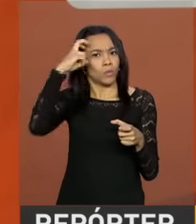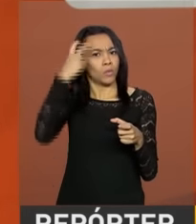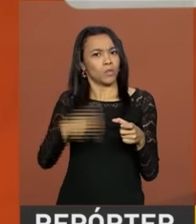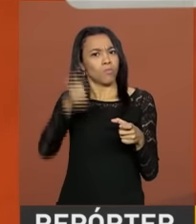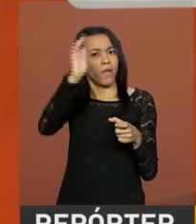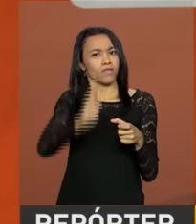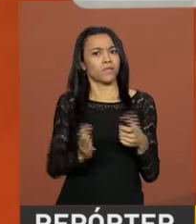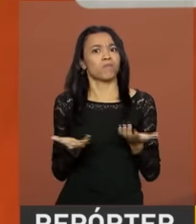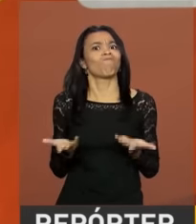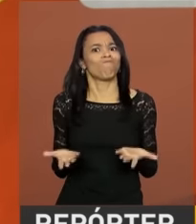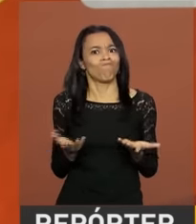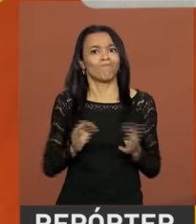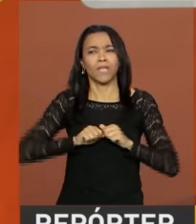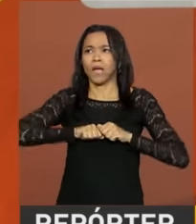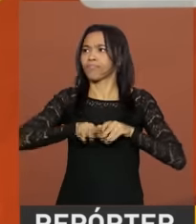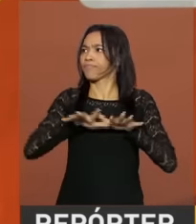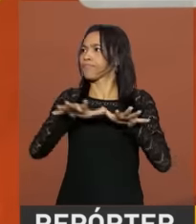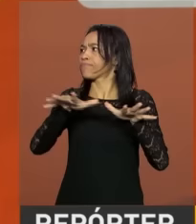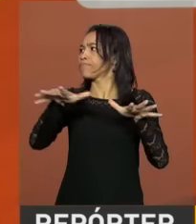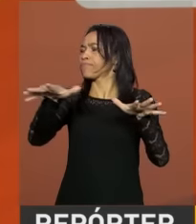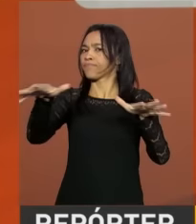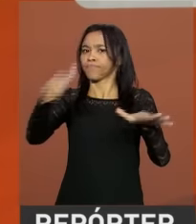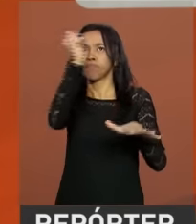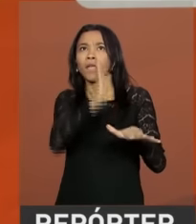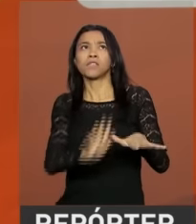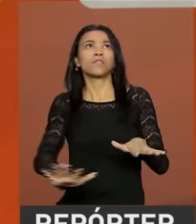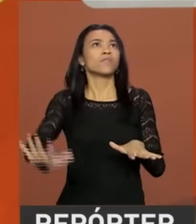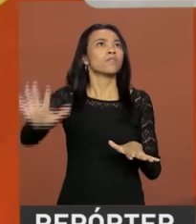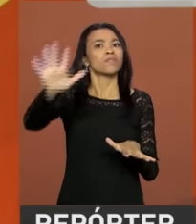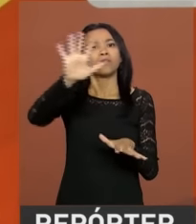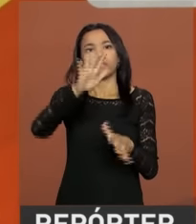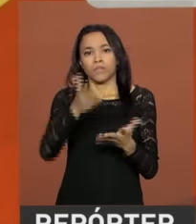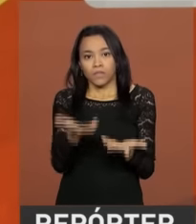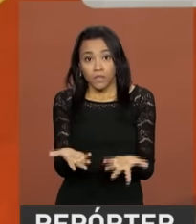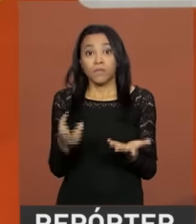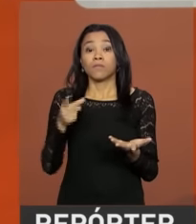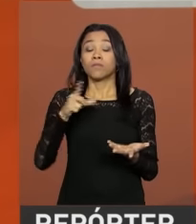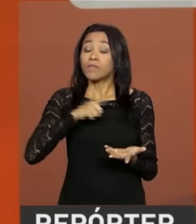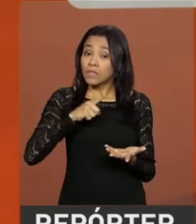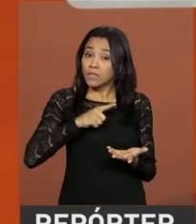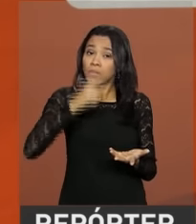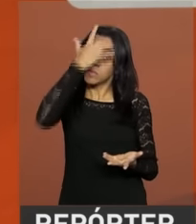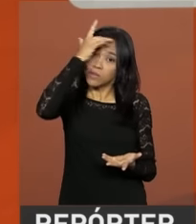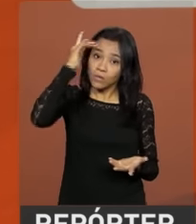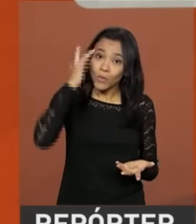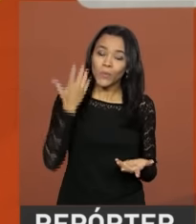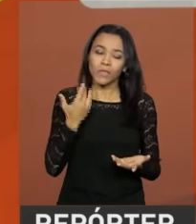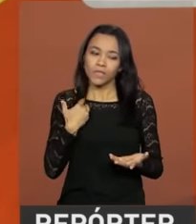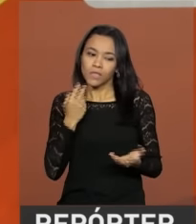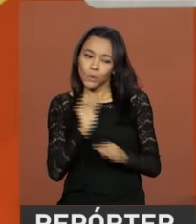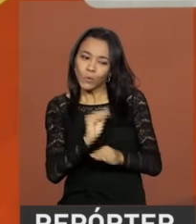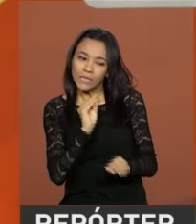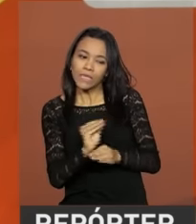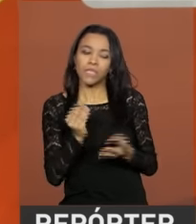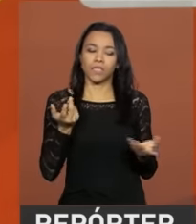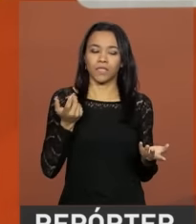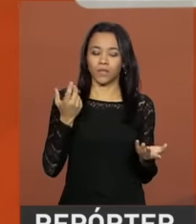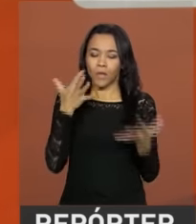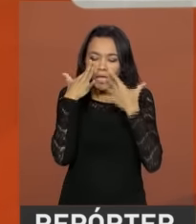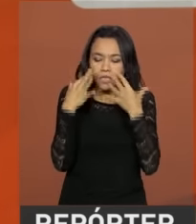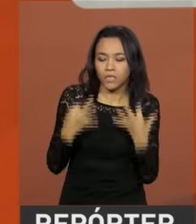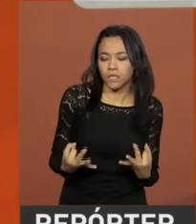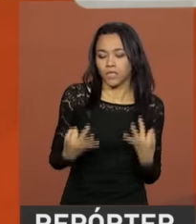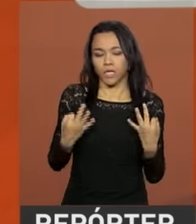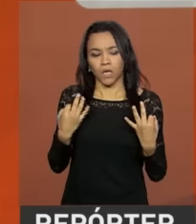brasileira está em toda parte, em todo o território nacional. E tem agentes culturais cuidando aí com muita atenção e com